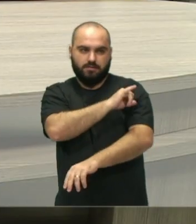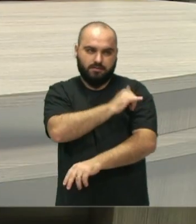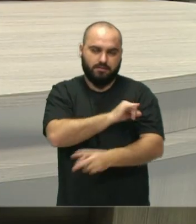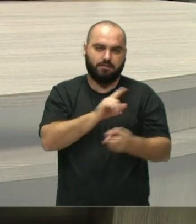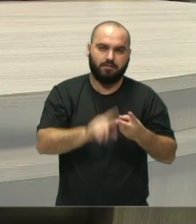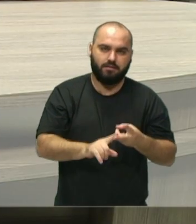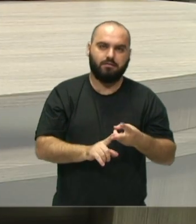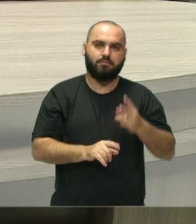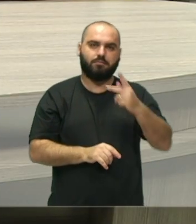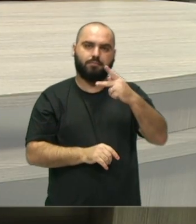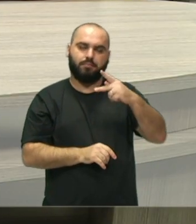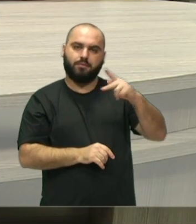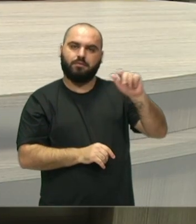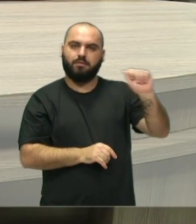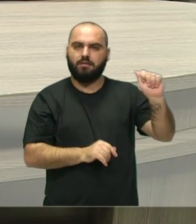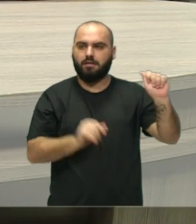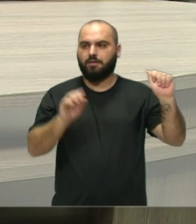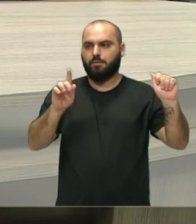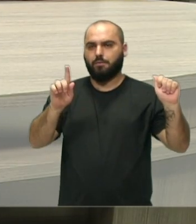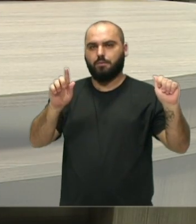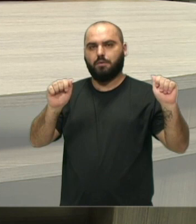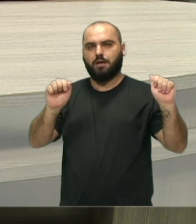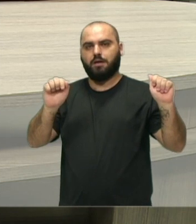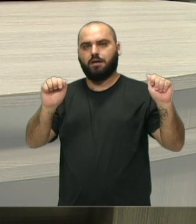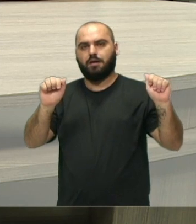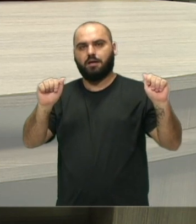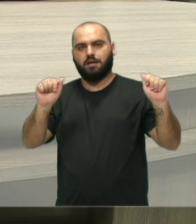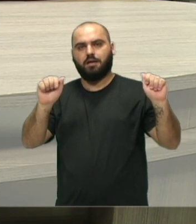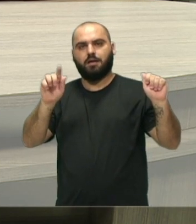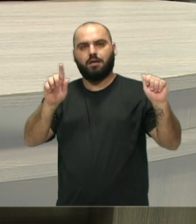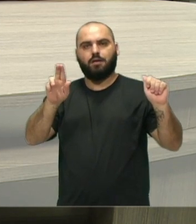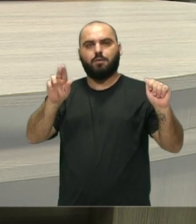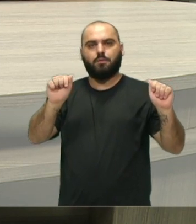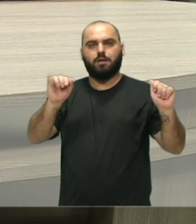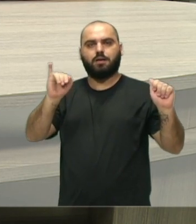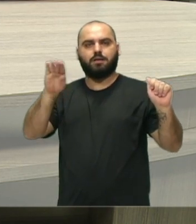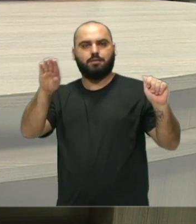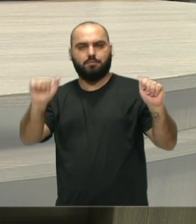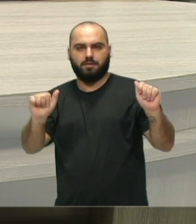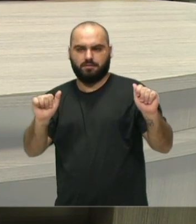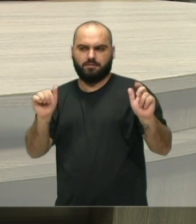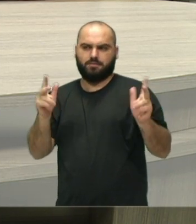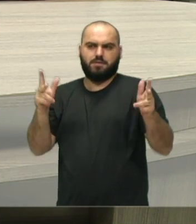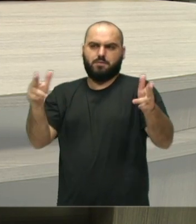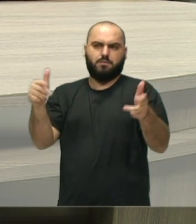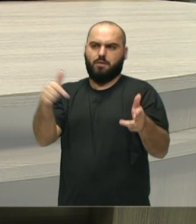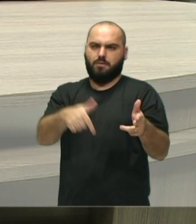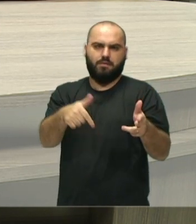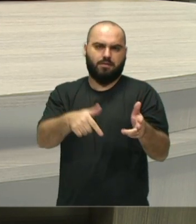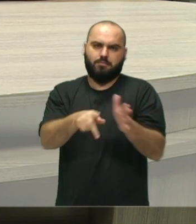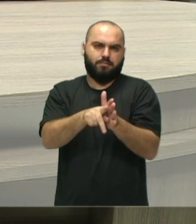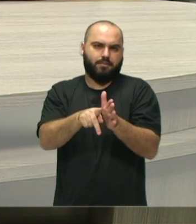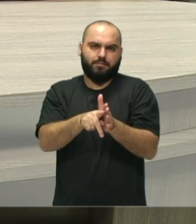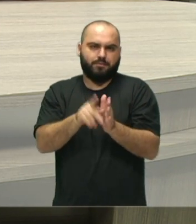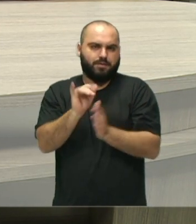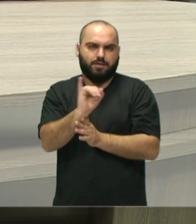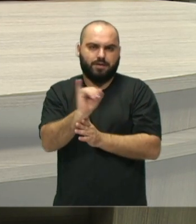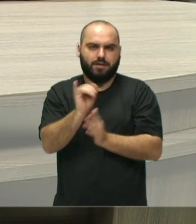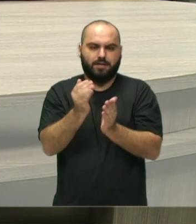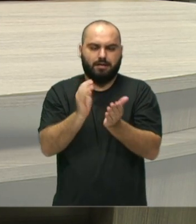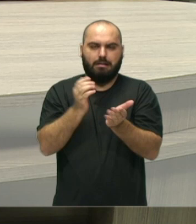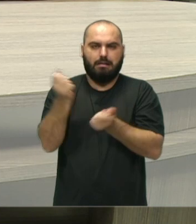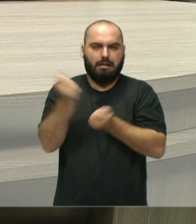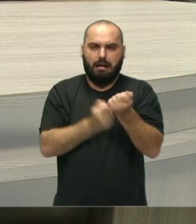e Guaíba, que são balsas não como o nosso ferryboat hoje, que é o carro que vai,